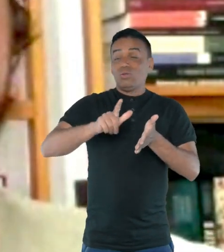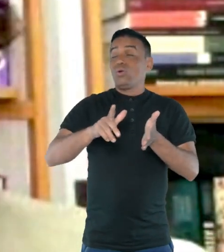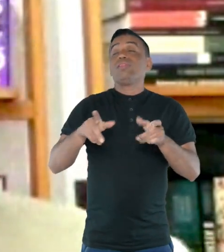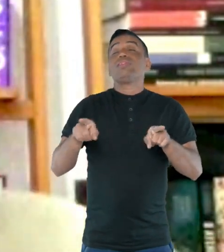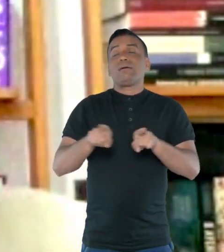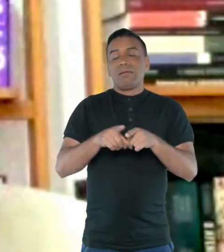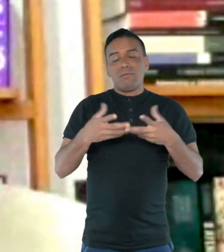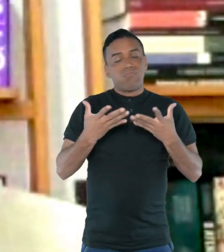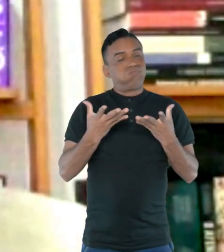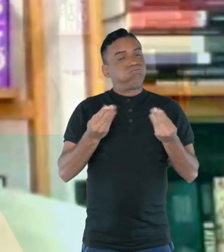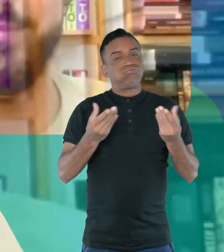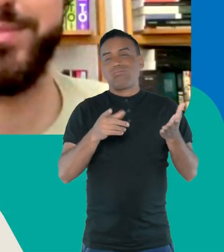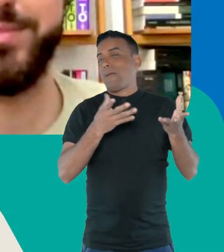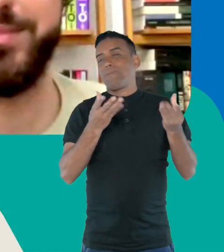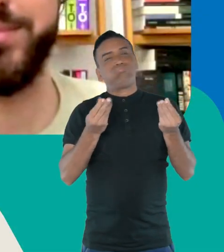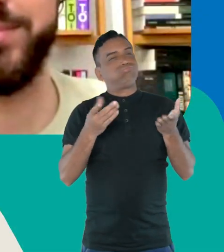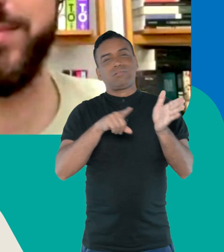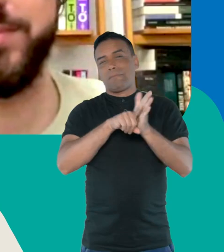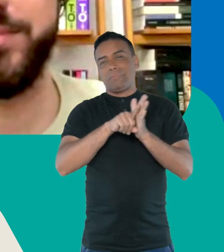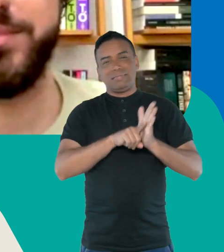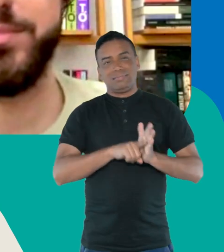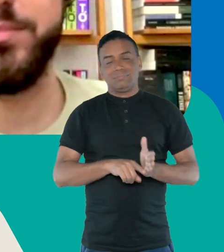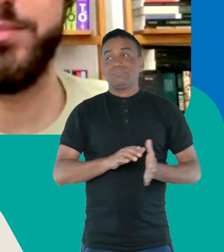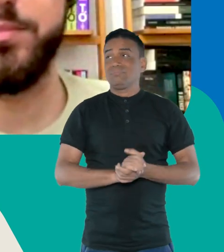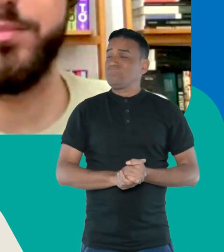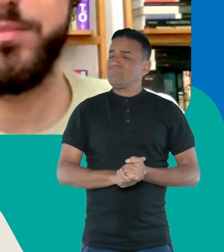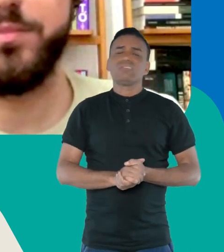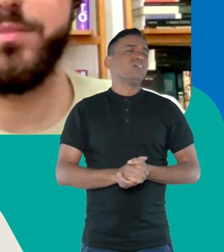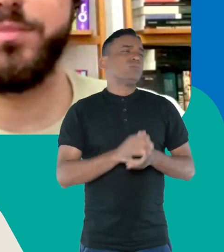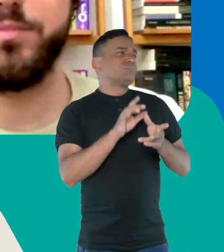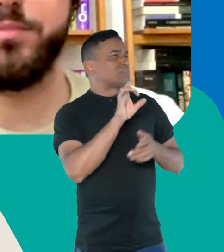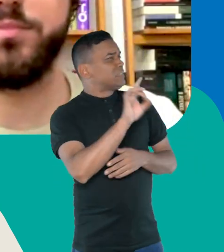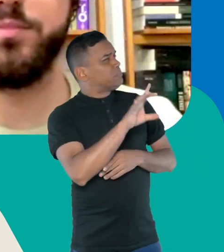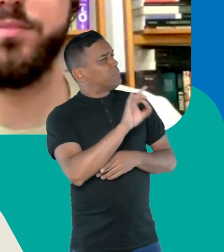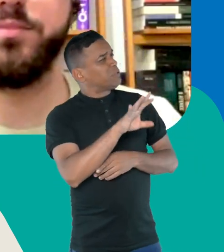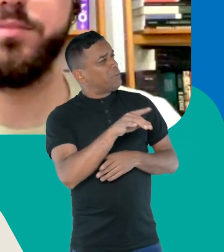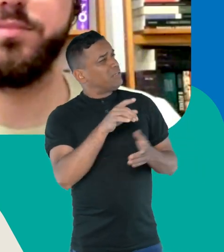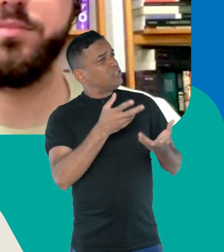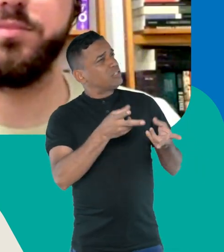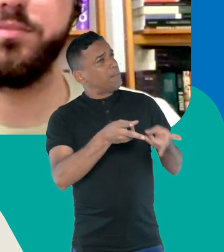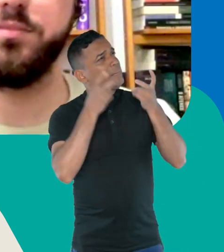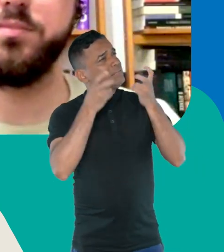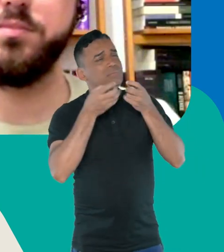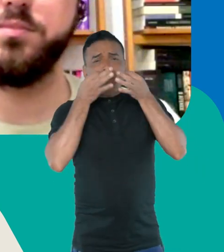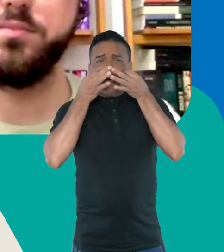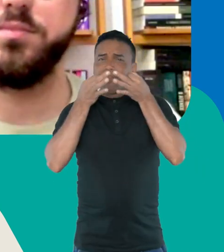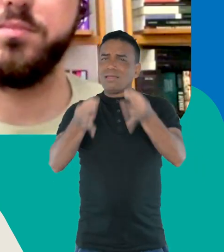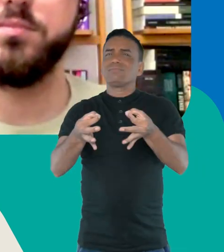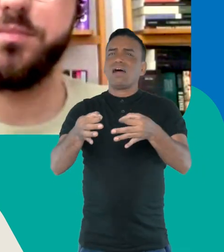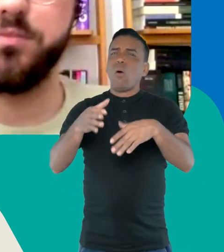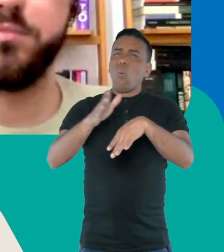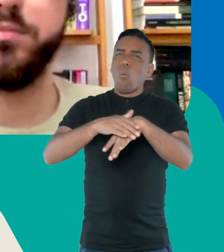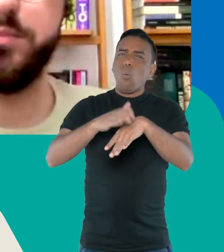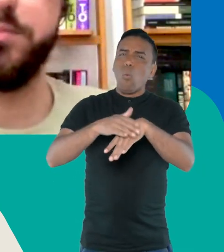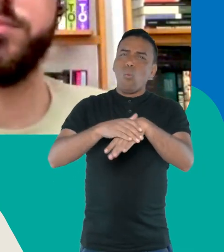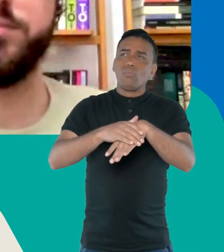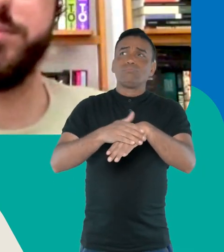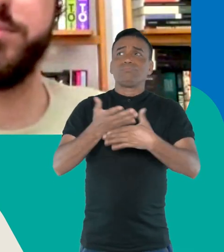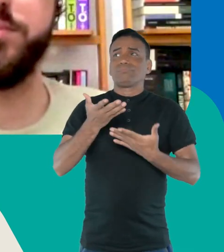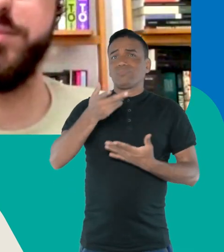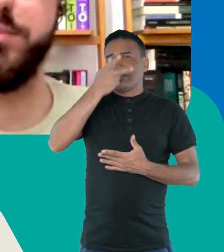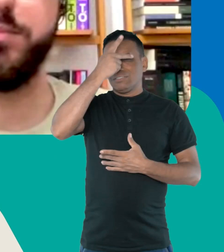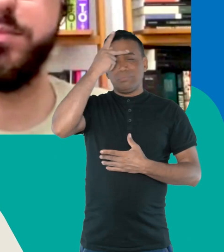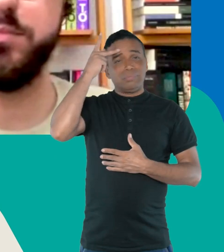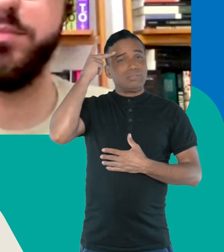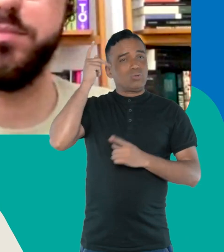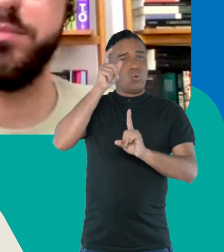pesquisa. E de onde vem, especialmente, essa sua percepção mais atenta a esses